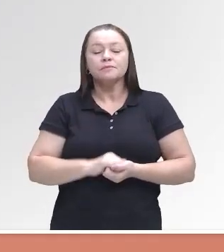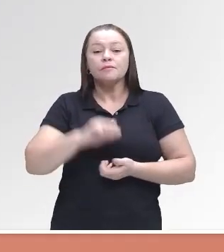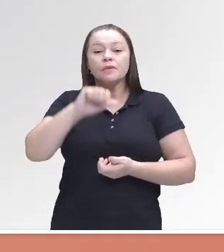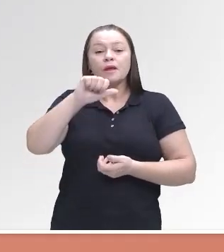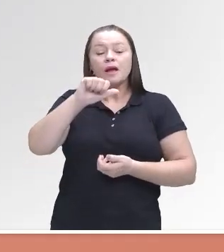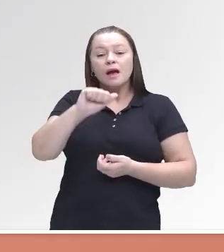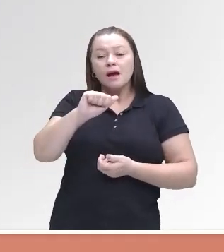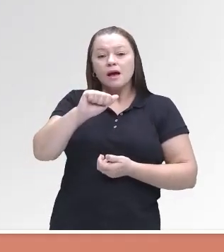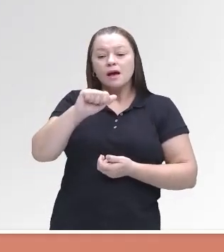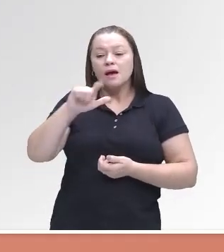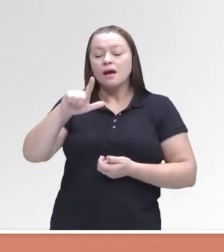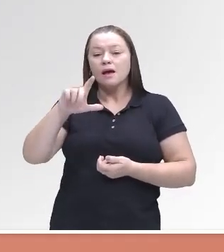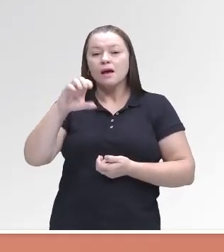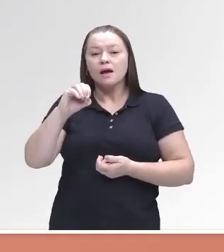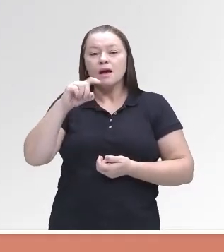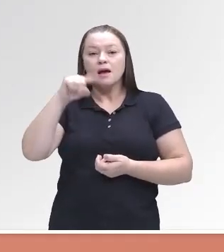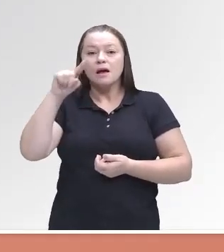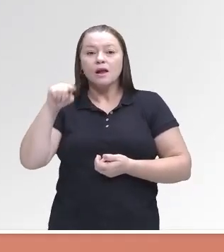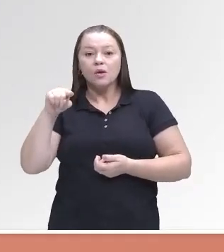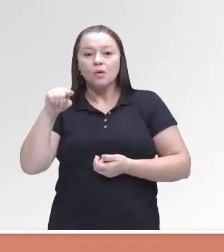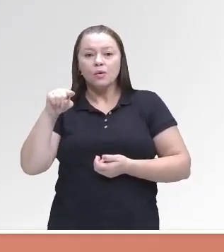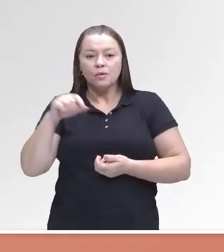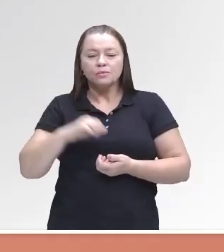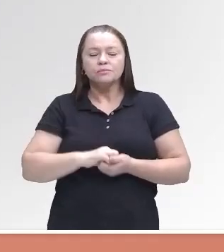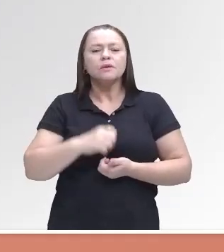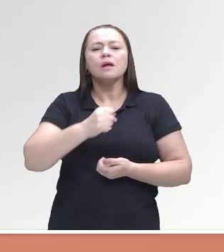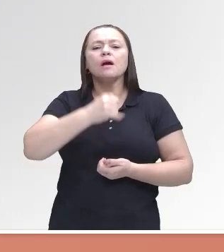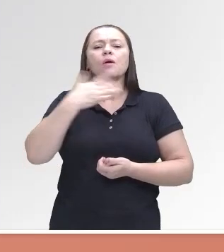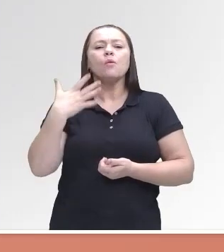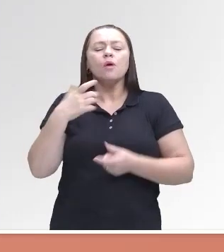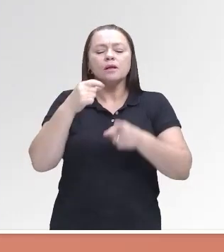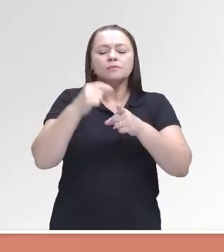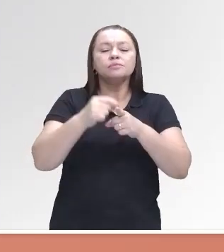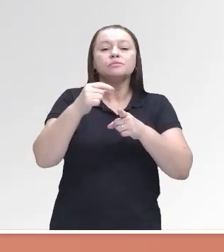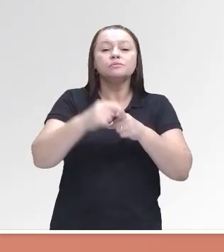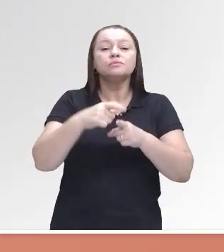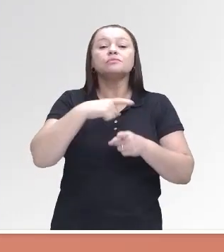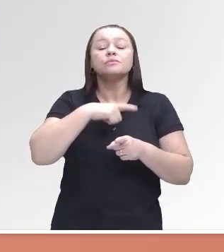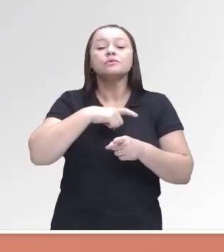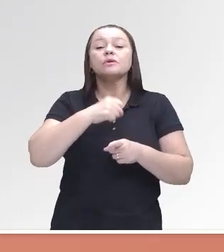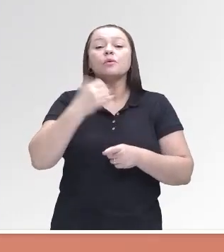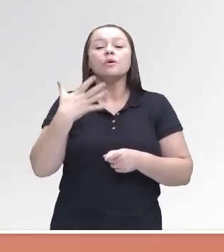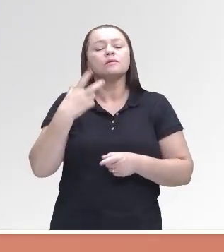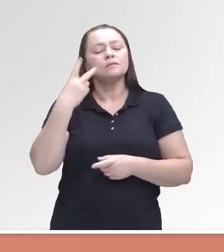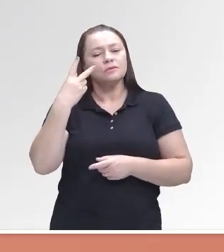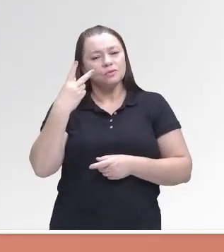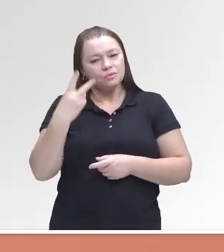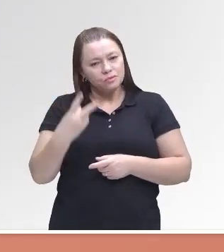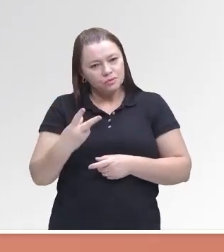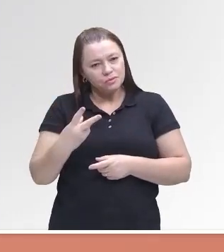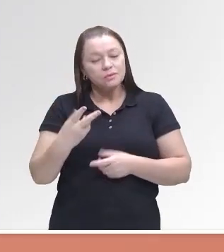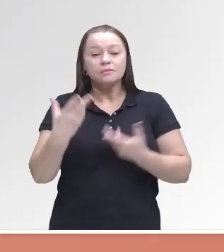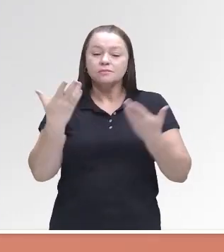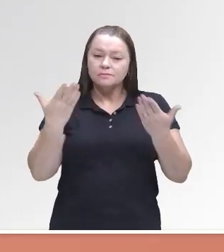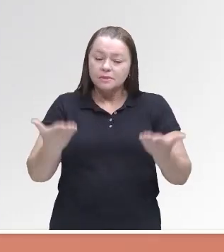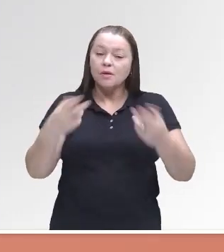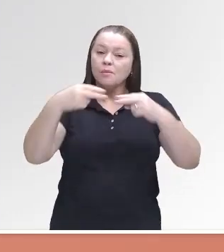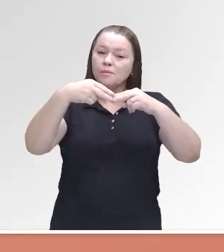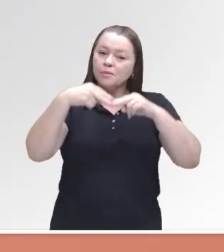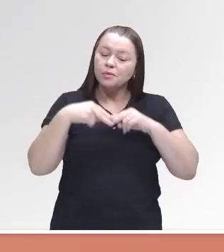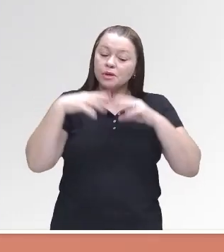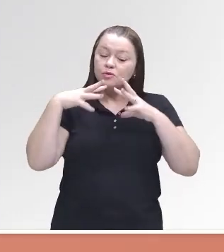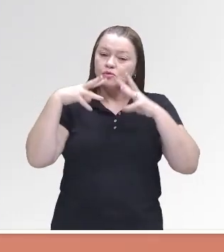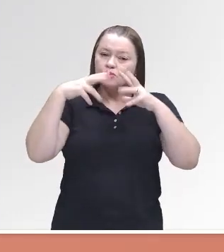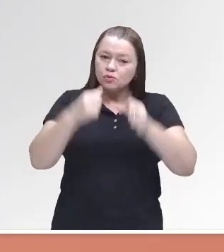palavra alô, eu tenho quantas sílabas na separação? 2. Logo,